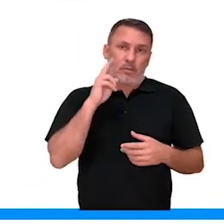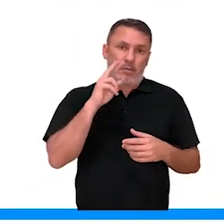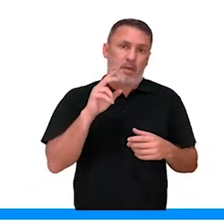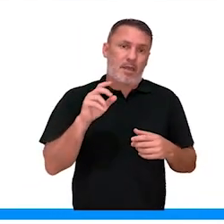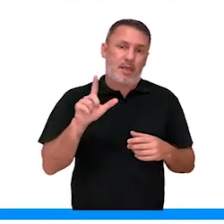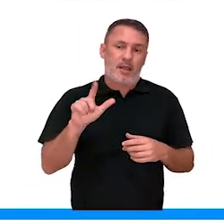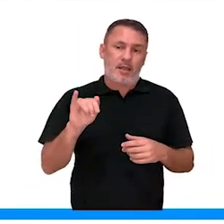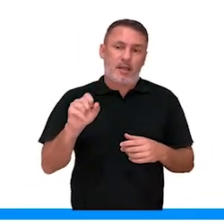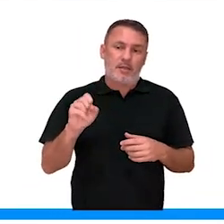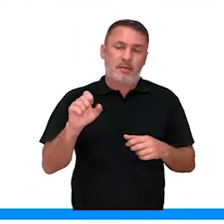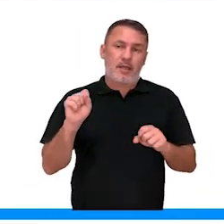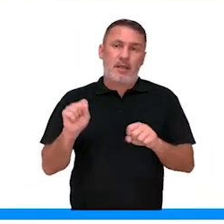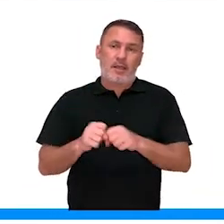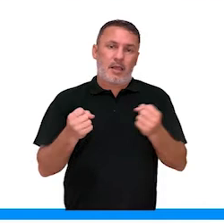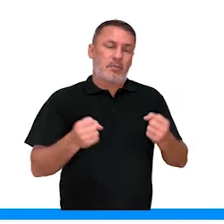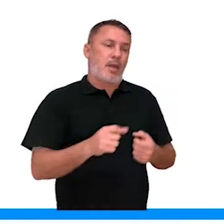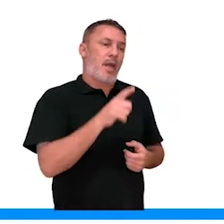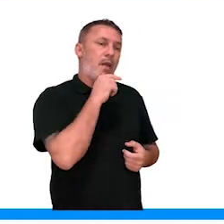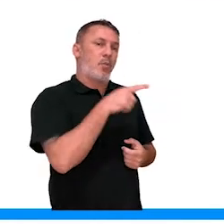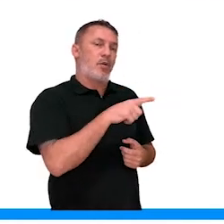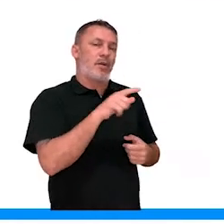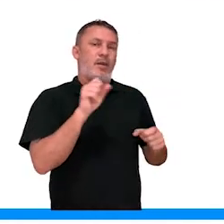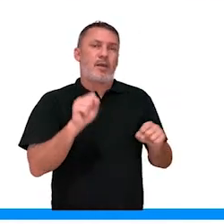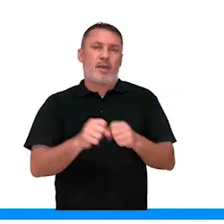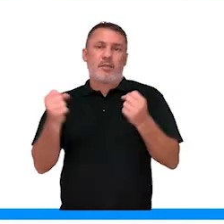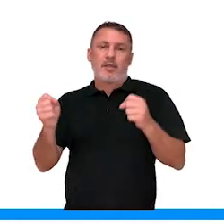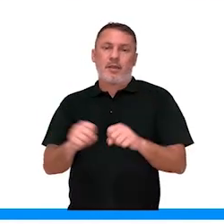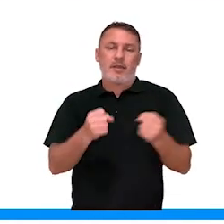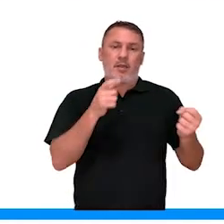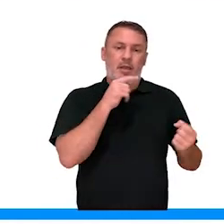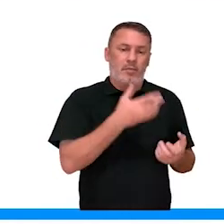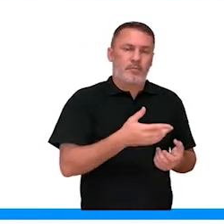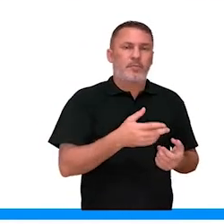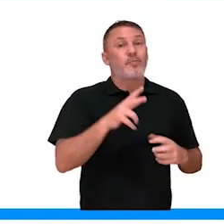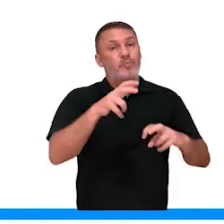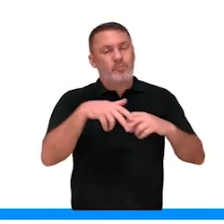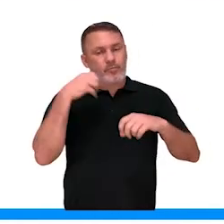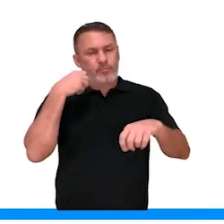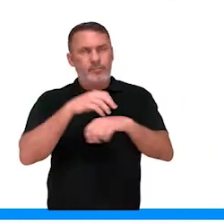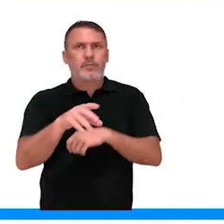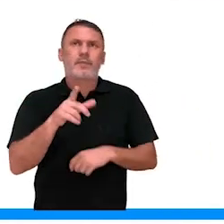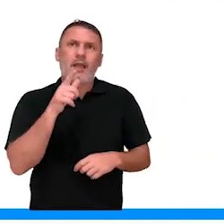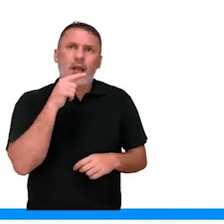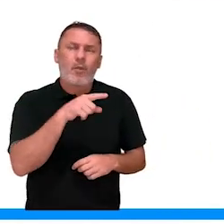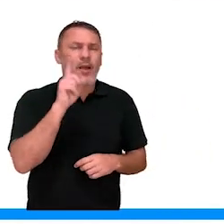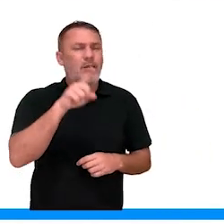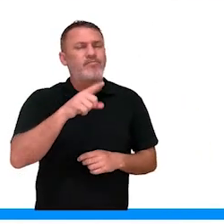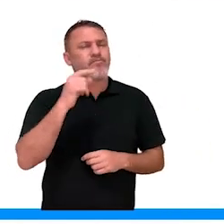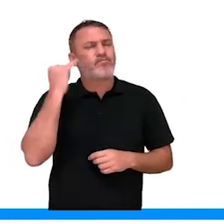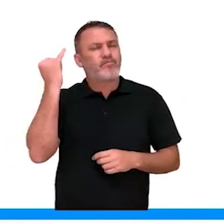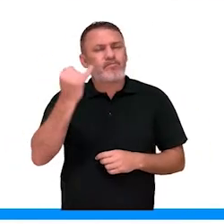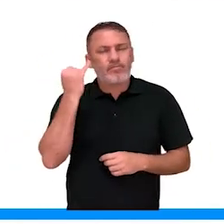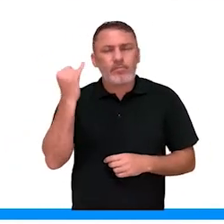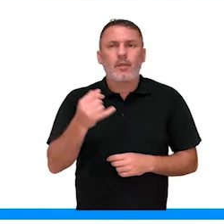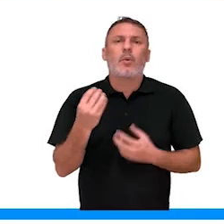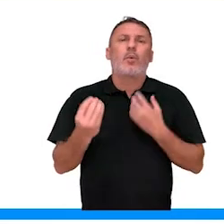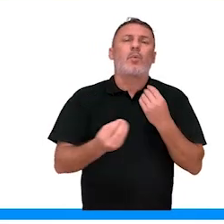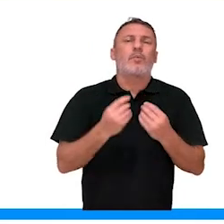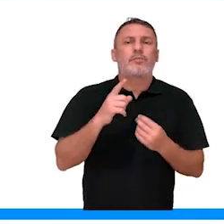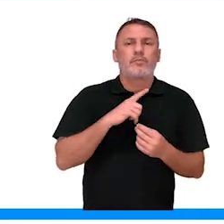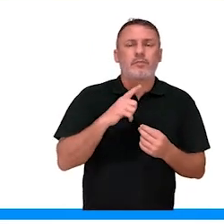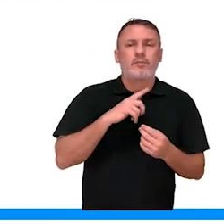quebra de moléculas na presença da água. Então, quando a gente fala que elas são essenciais